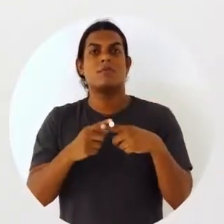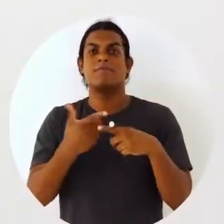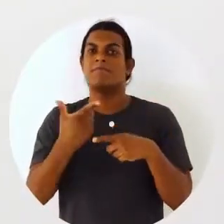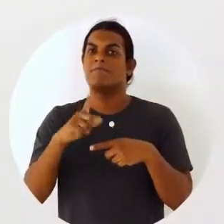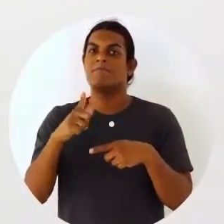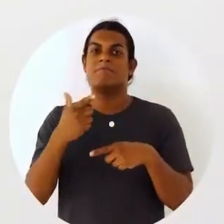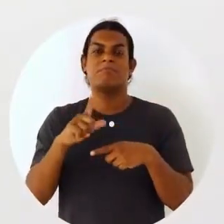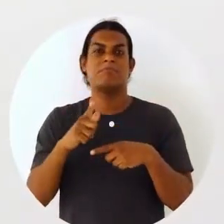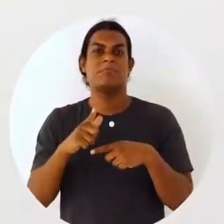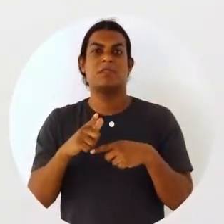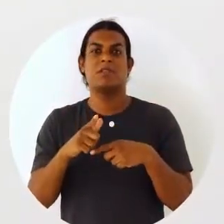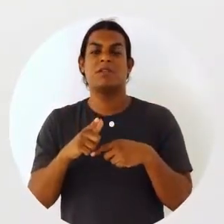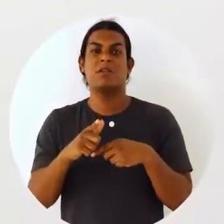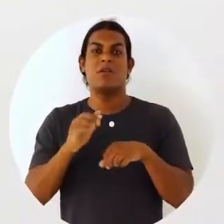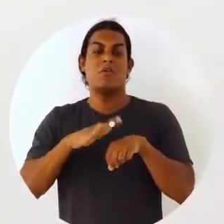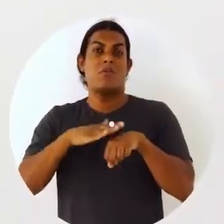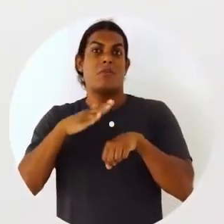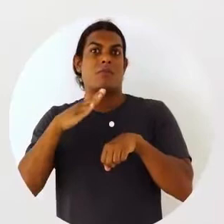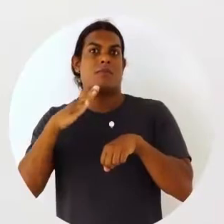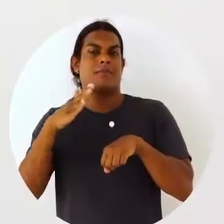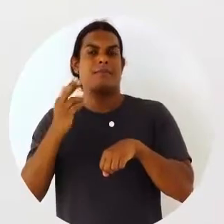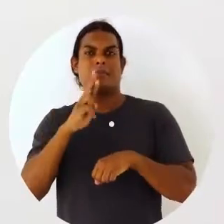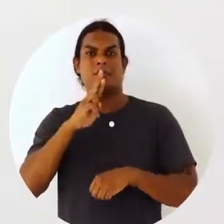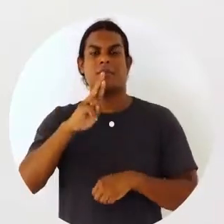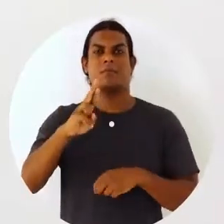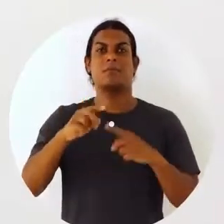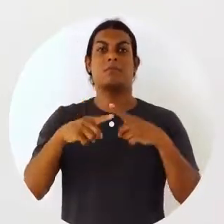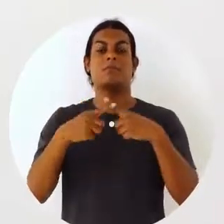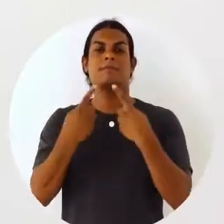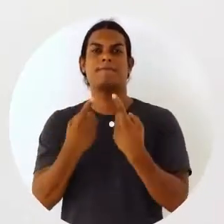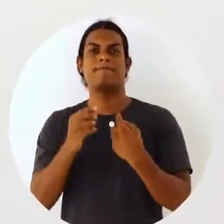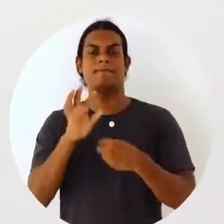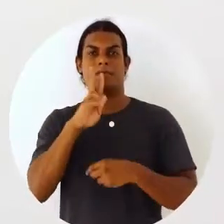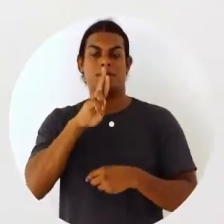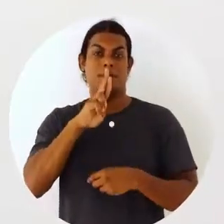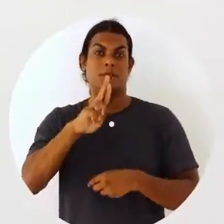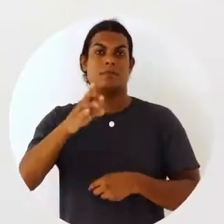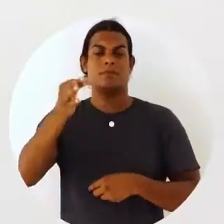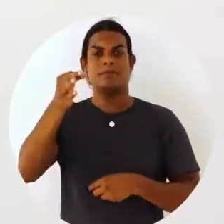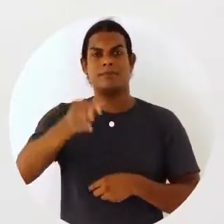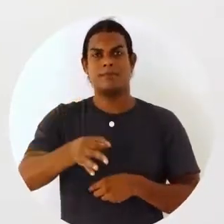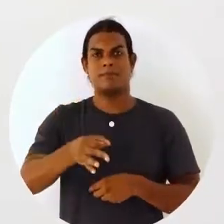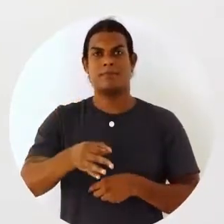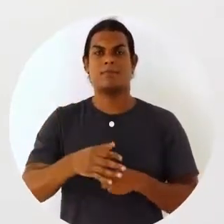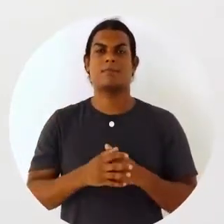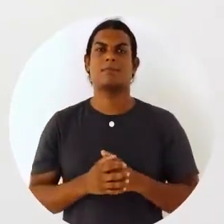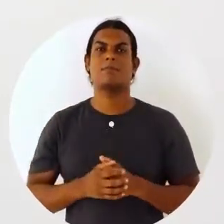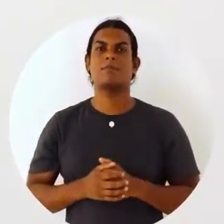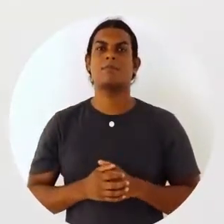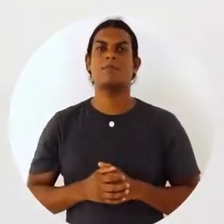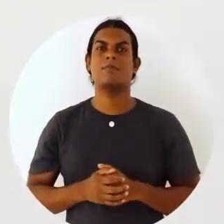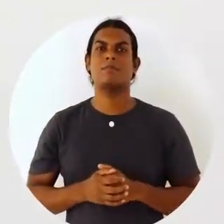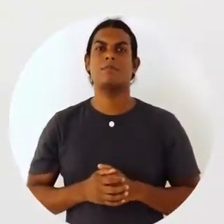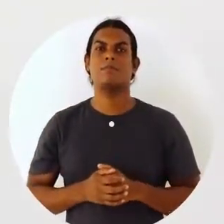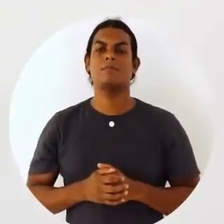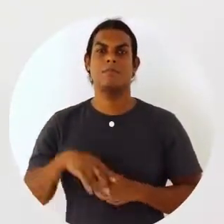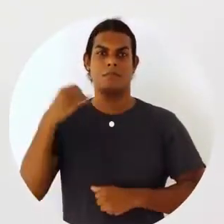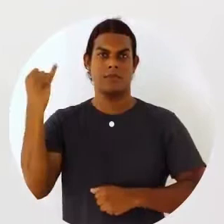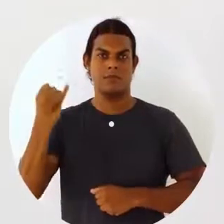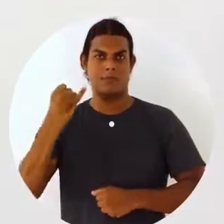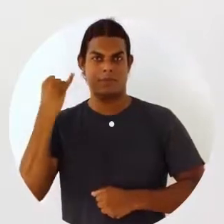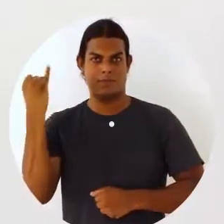melhor resultado, existem bons resultados para determinado contexto a qual está se querendo trabalhar. E é